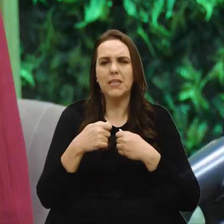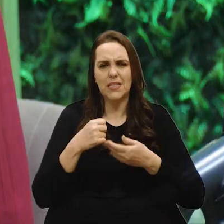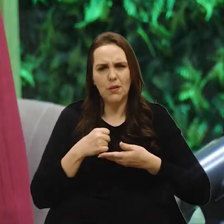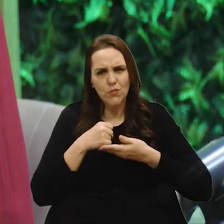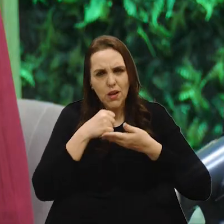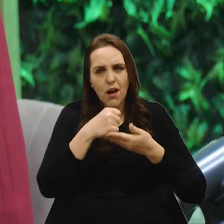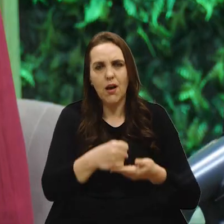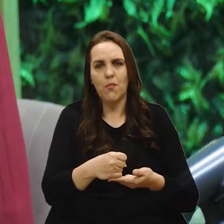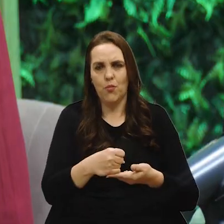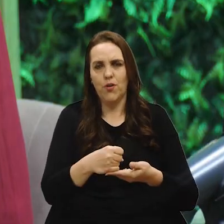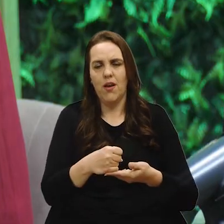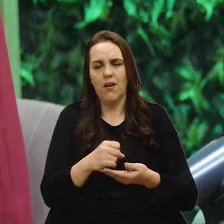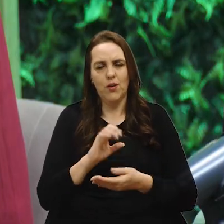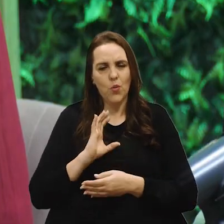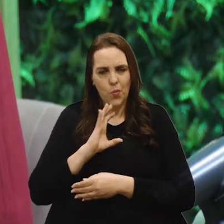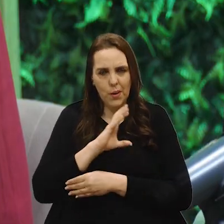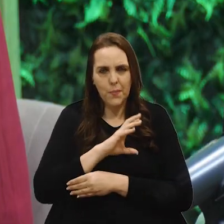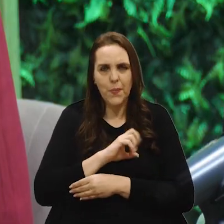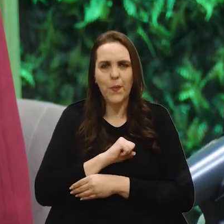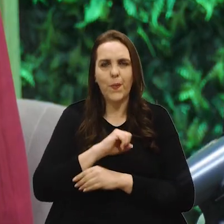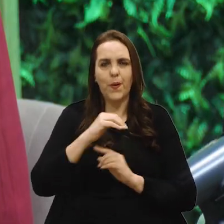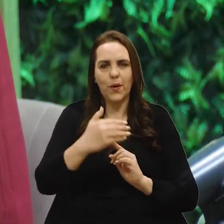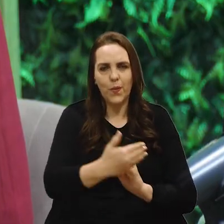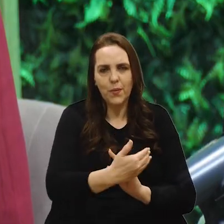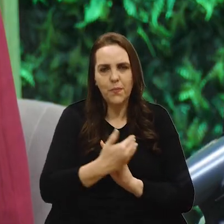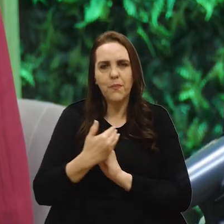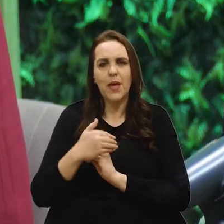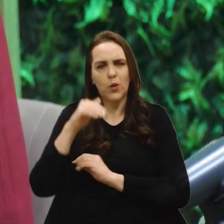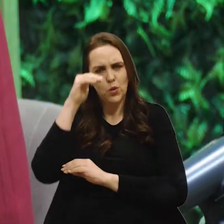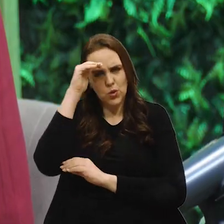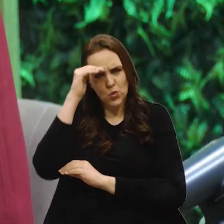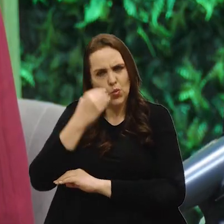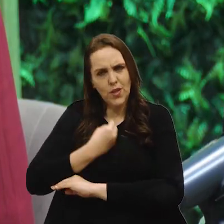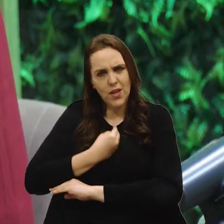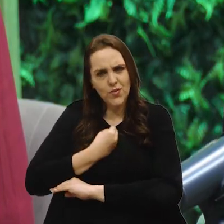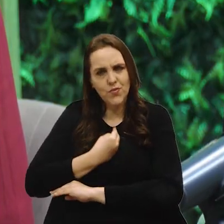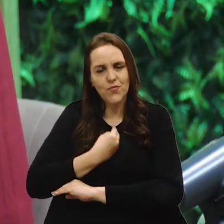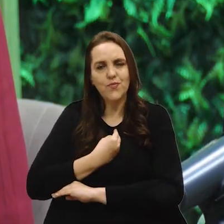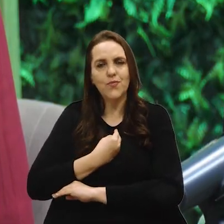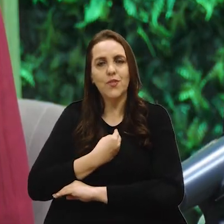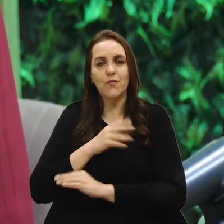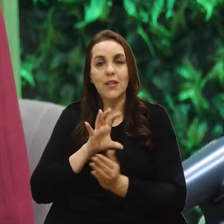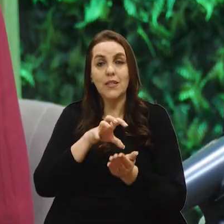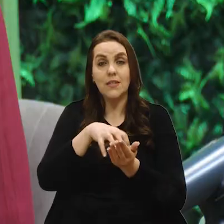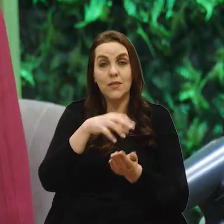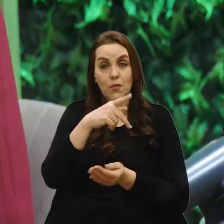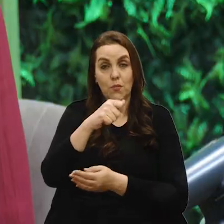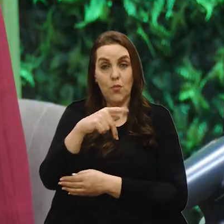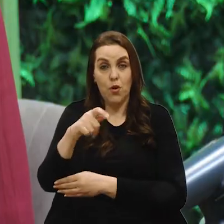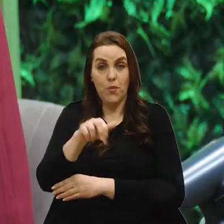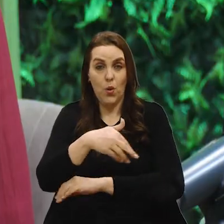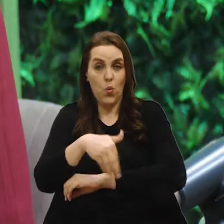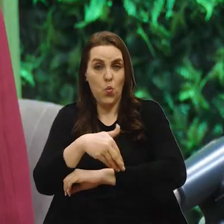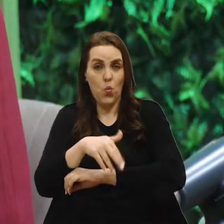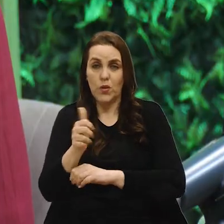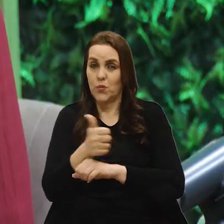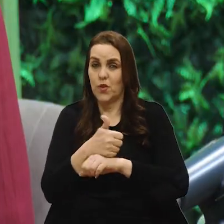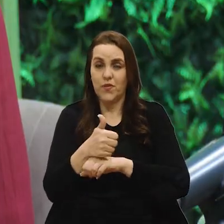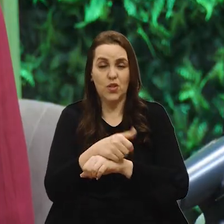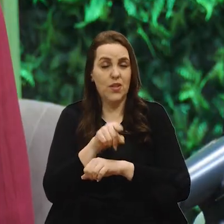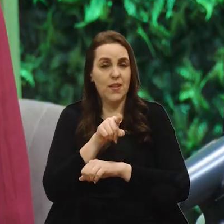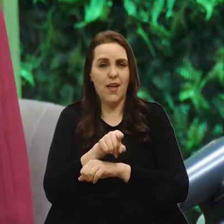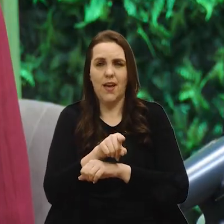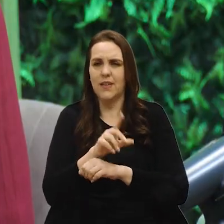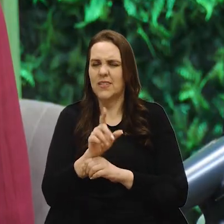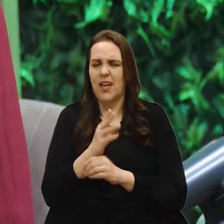precisamos apoiar, mano, o amor, o acolhimento, a escuta ativa, o pop rua, os profissionais, que isso